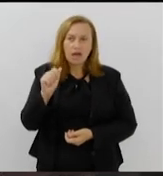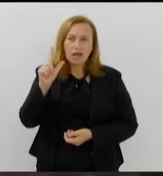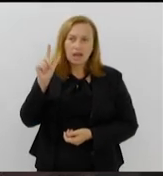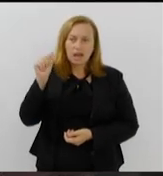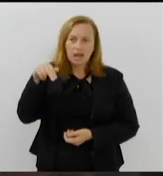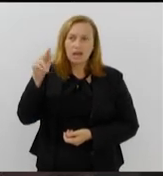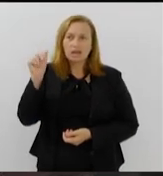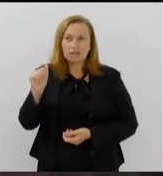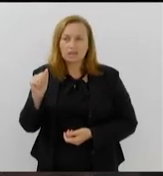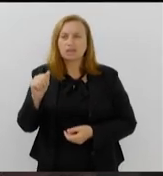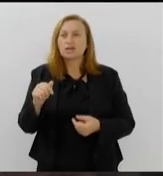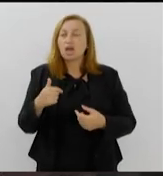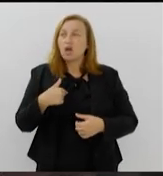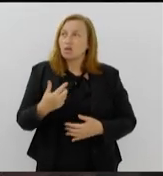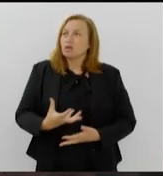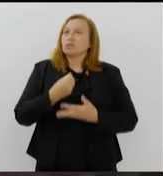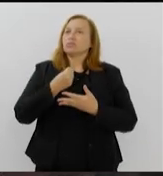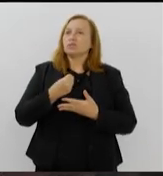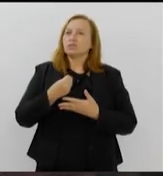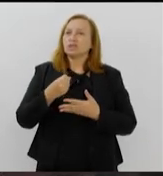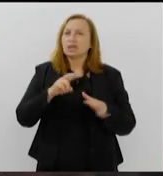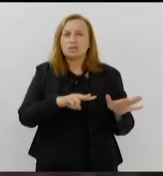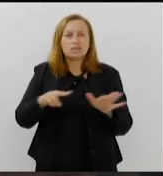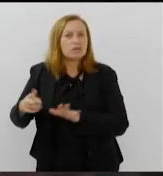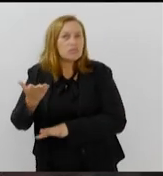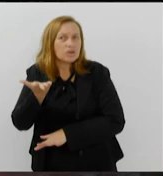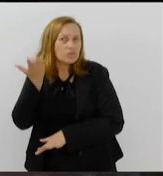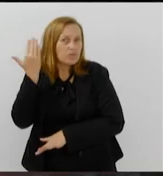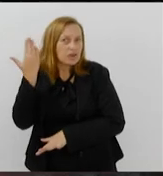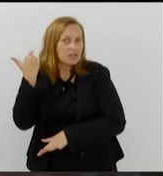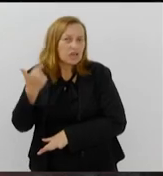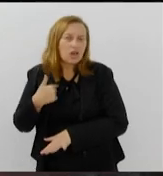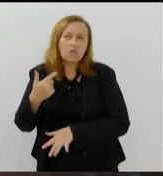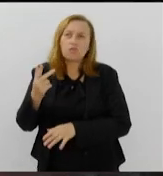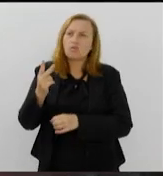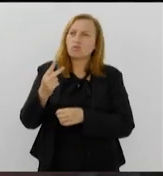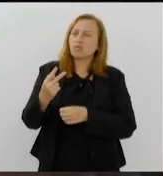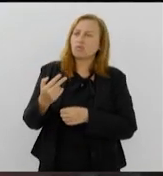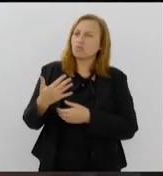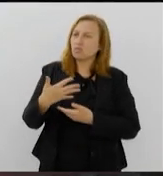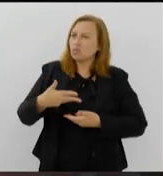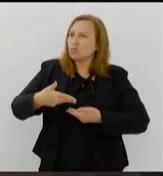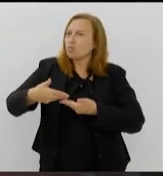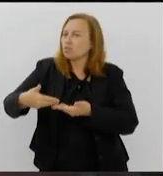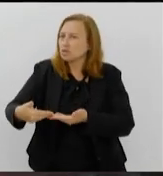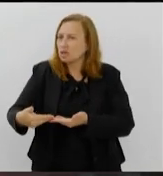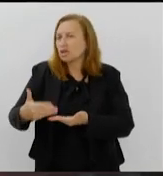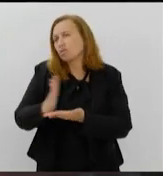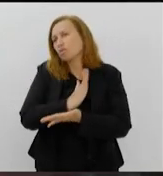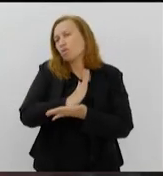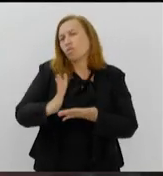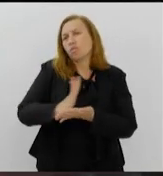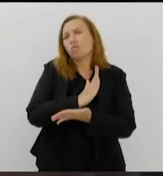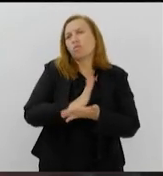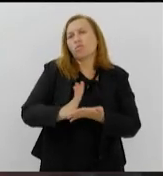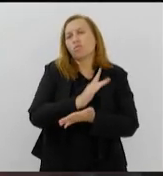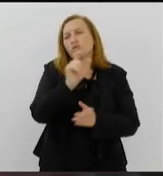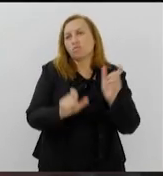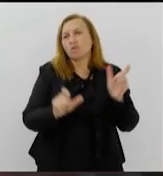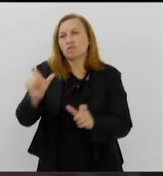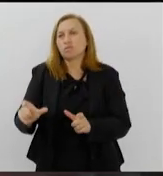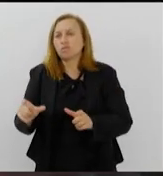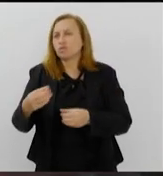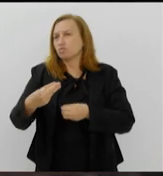Passos, e fui surpreendida na semana passada, quando fui procurada por algumas pessoas do município